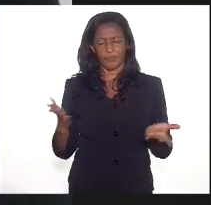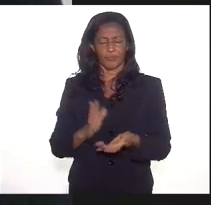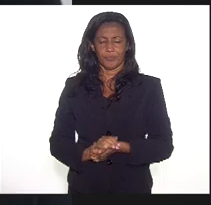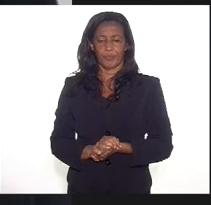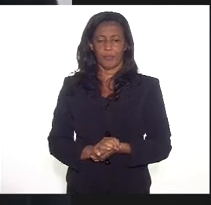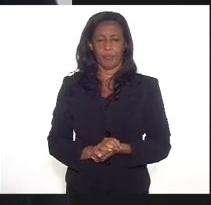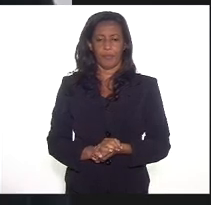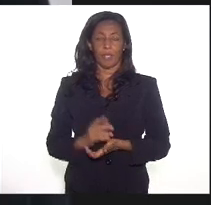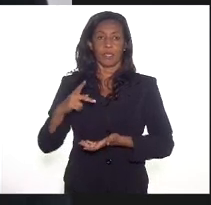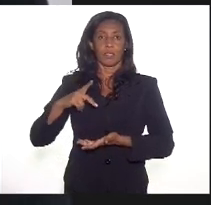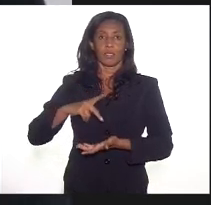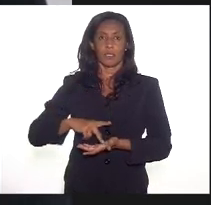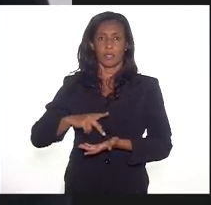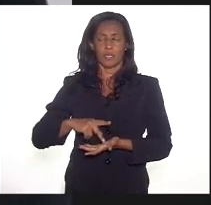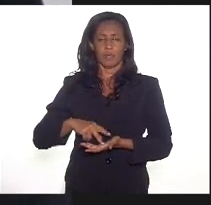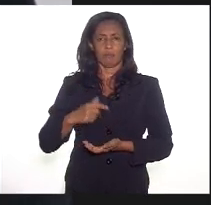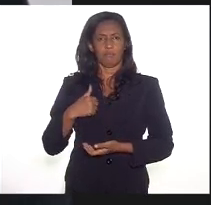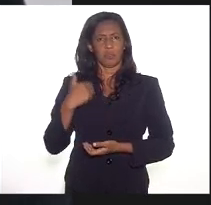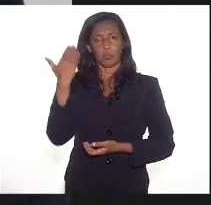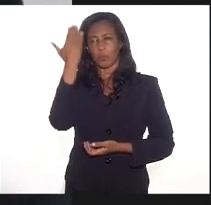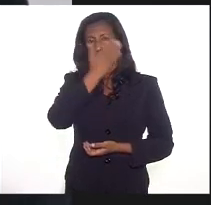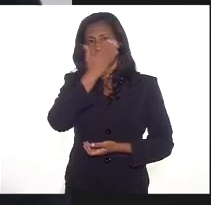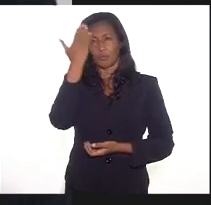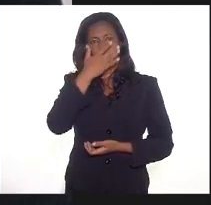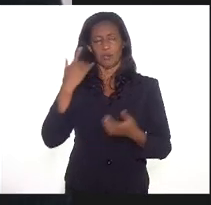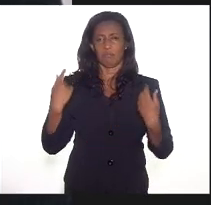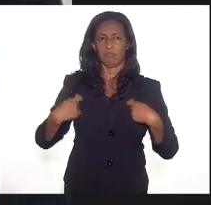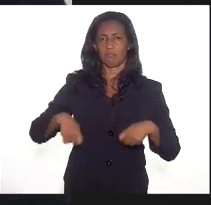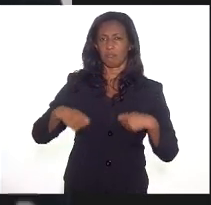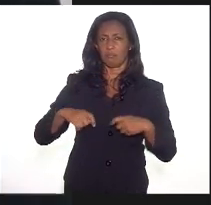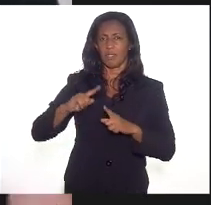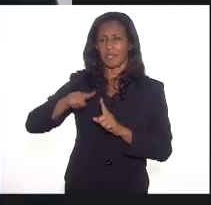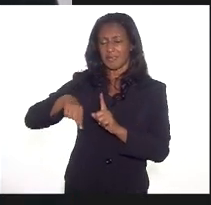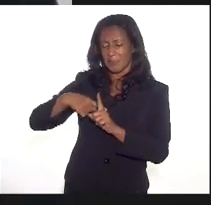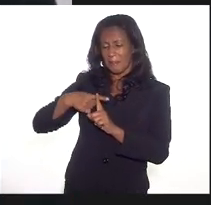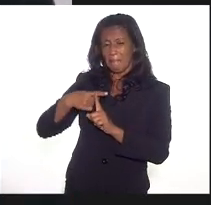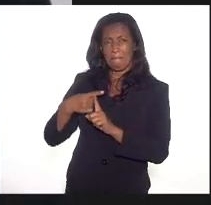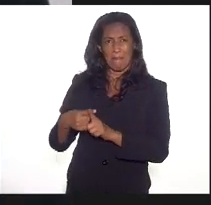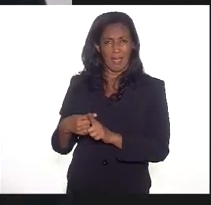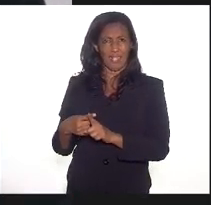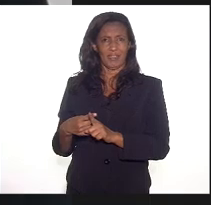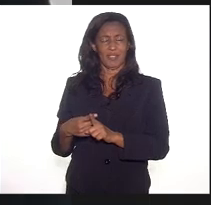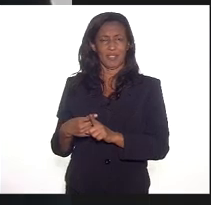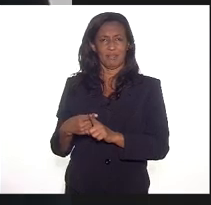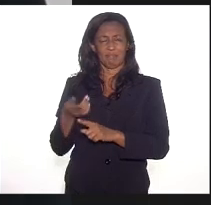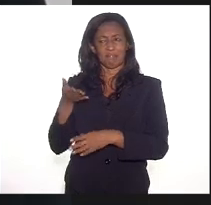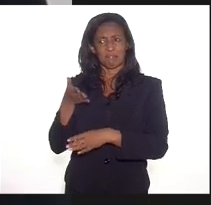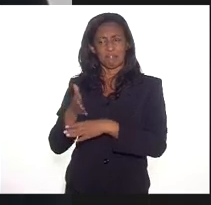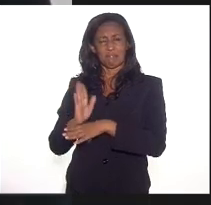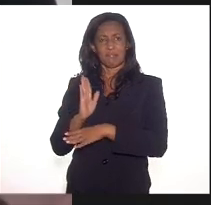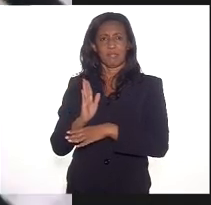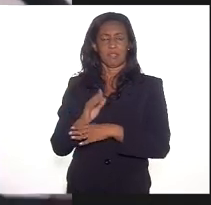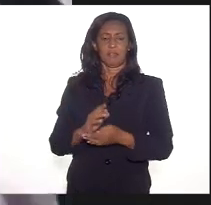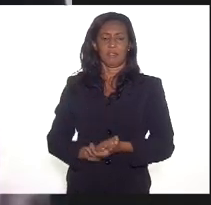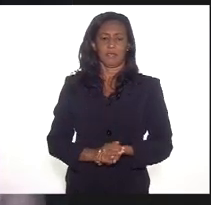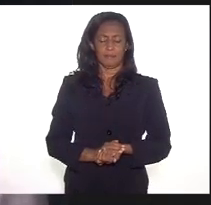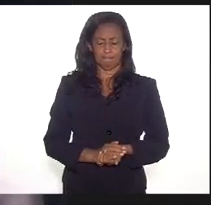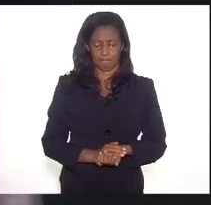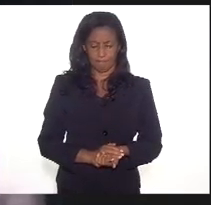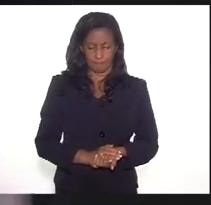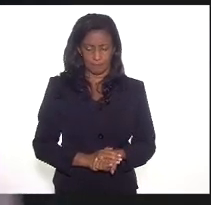E sinceramente, eu não vejo necessidade de mais uma mexida, quer dizer, aprovação desse destaque hoje, senhor